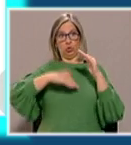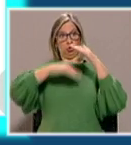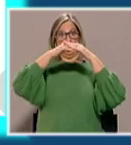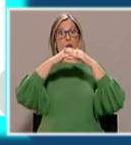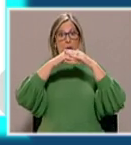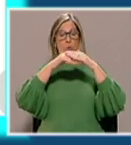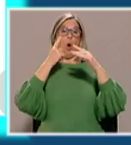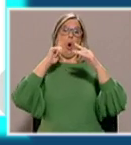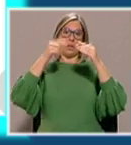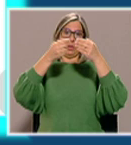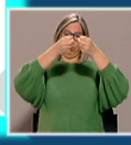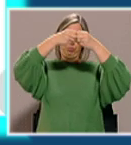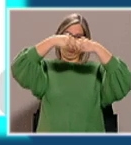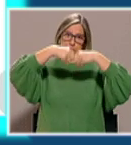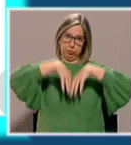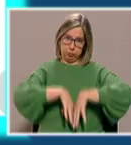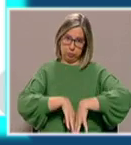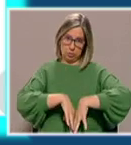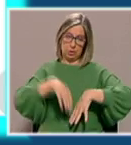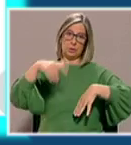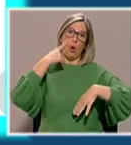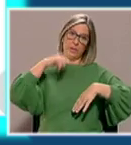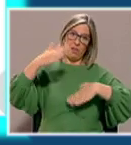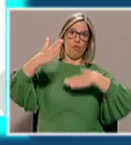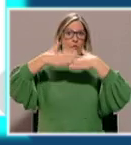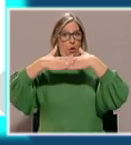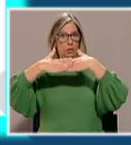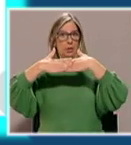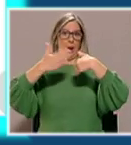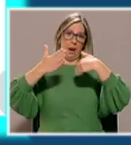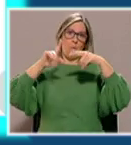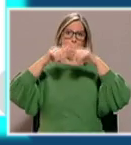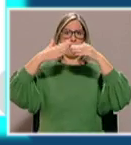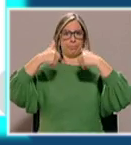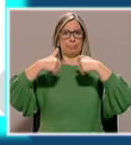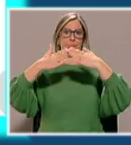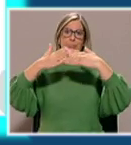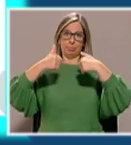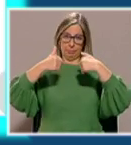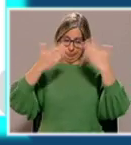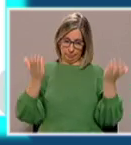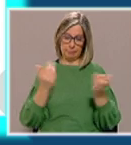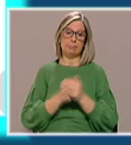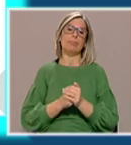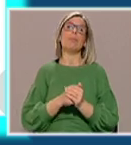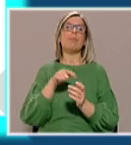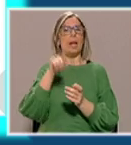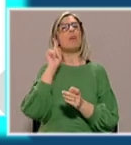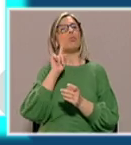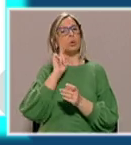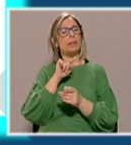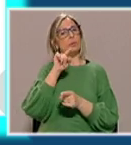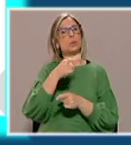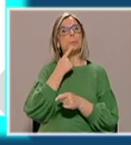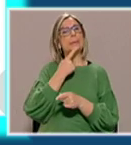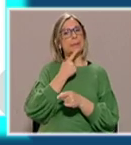cheios com o sangue. Portanto, estas são as 3 fases do ciclo cardíaco É importante, como foi referido no vídeo, vocês